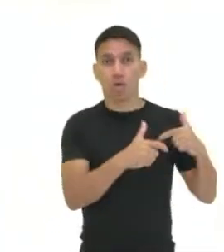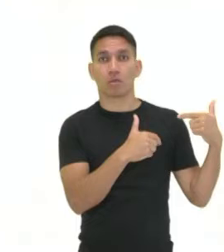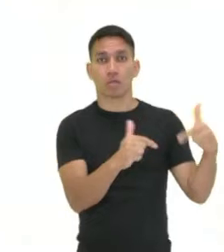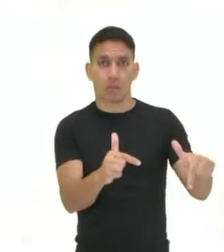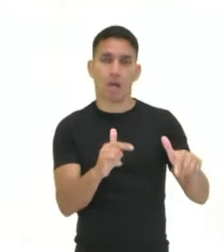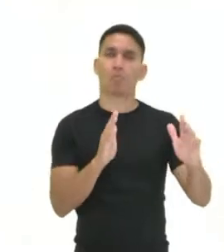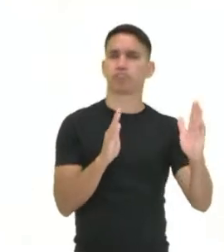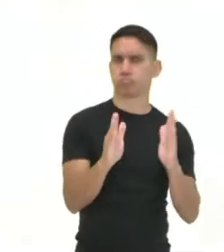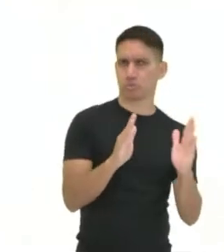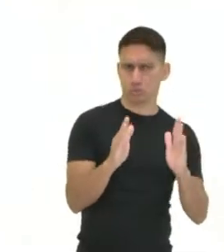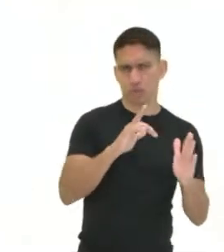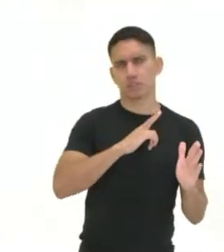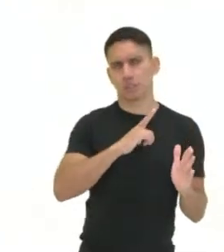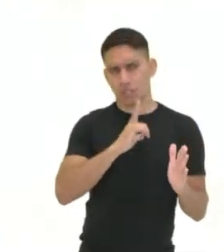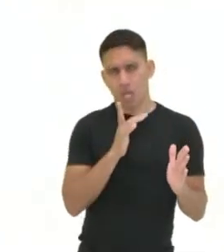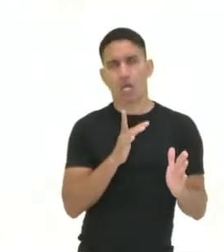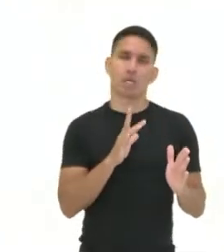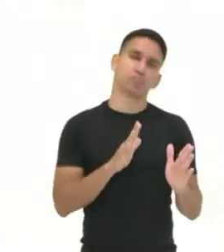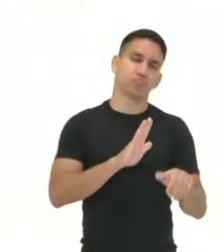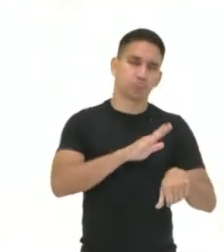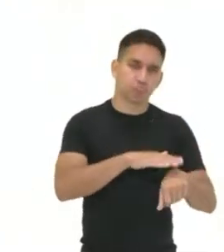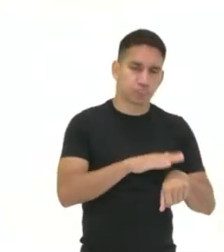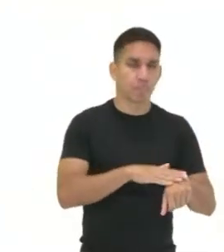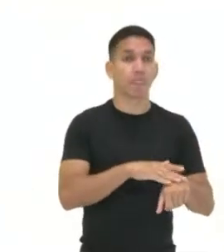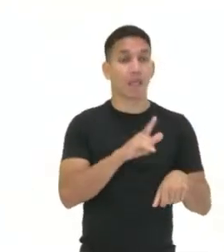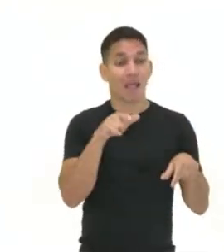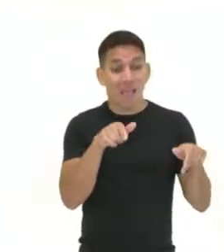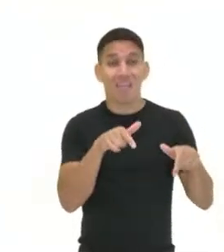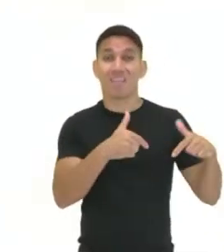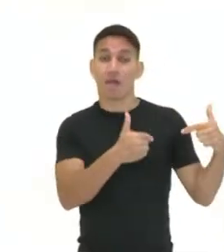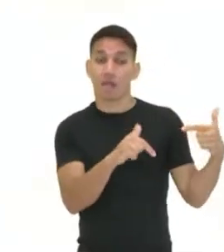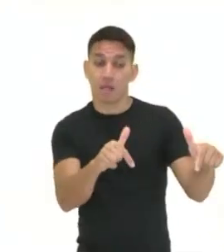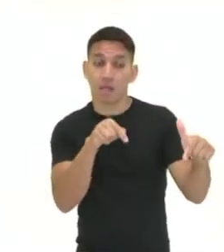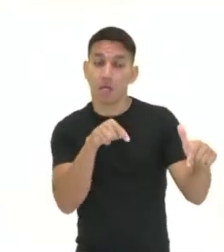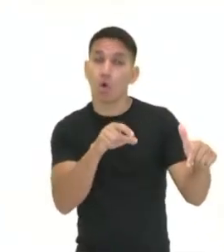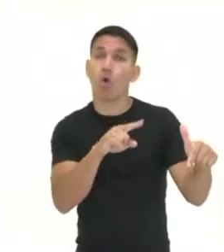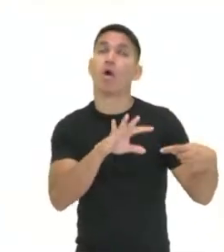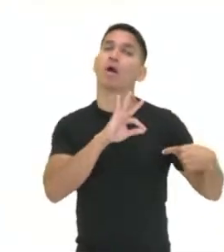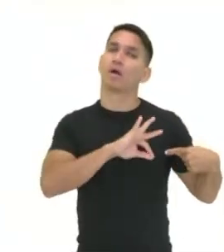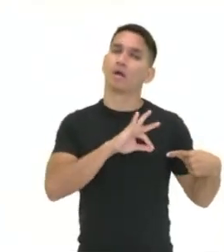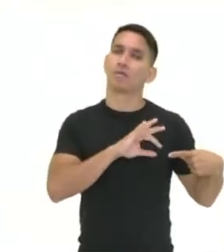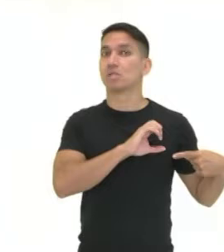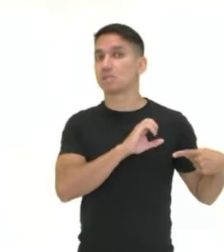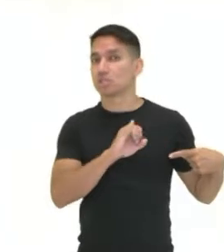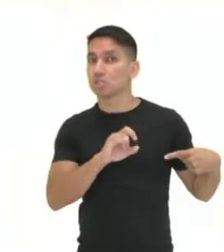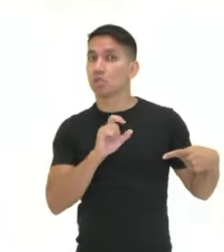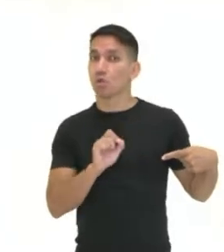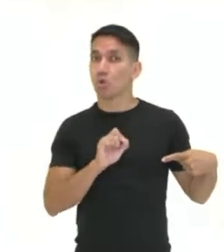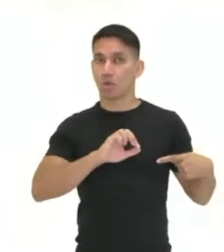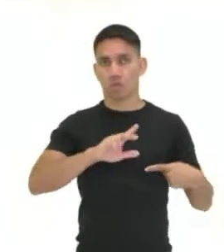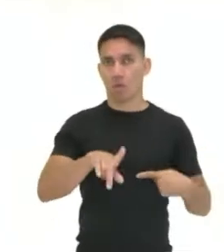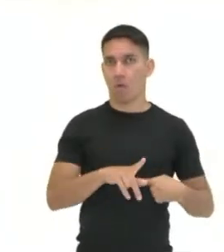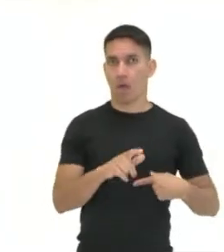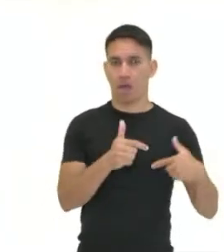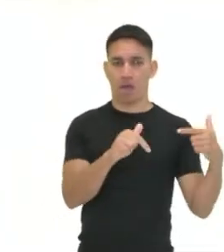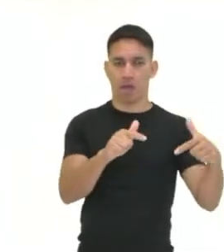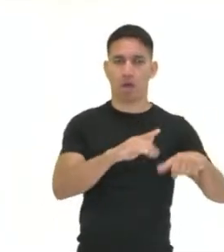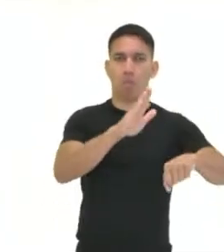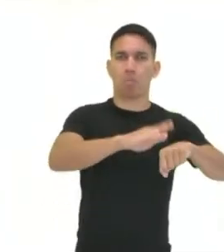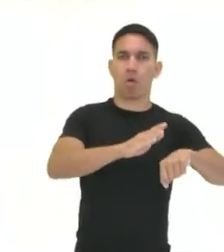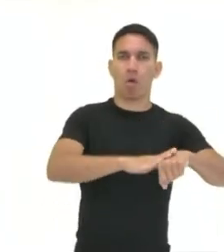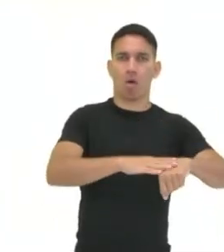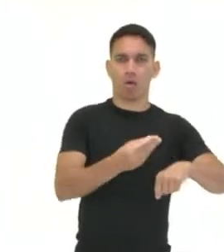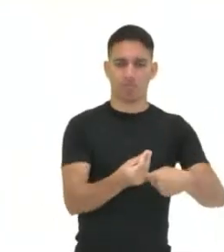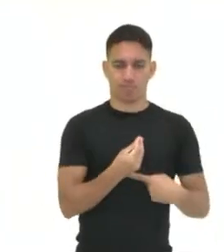de referência, sendo esse ofício remunerado, não remunerado, por conta própria ou